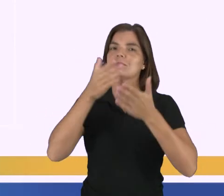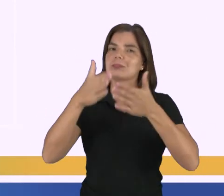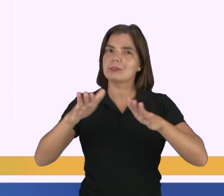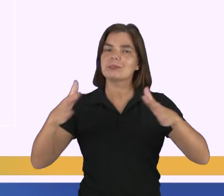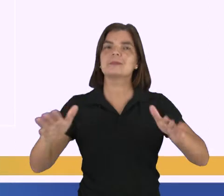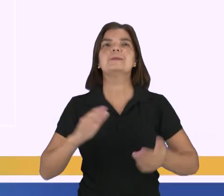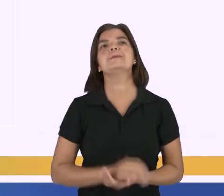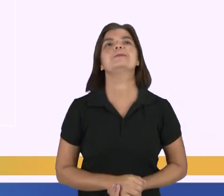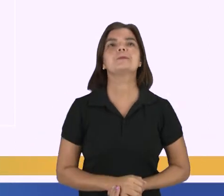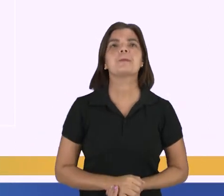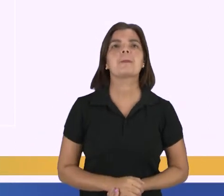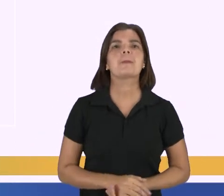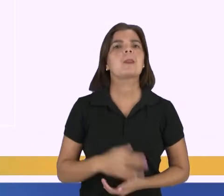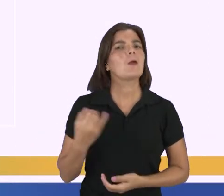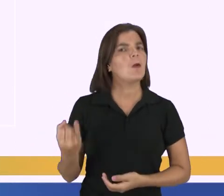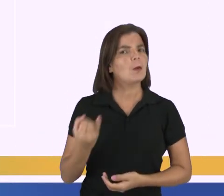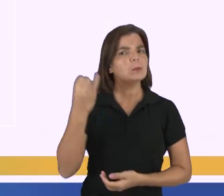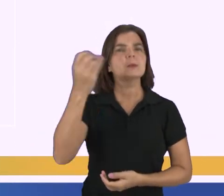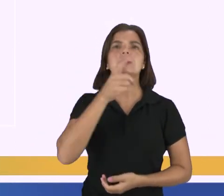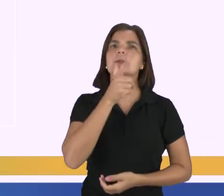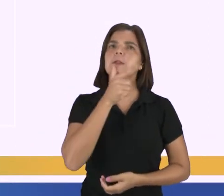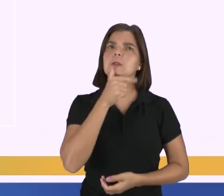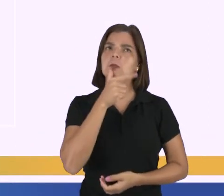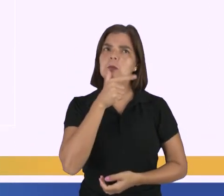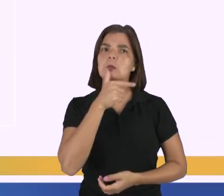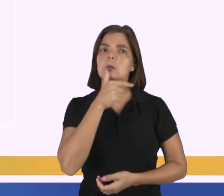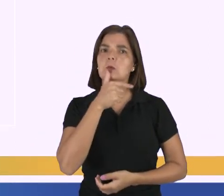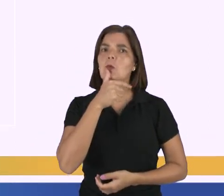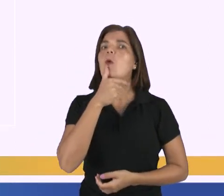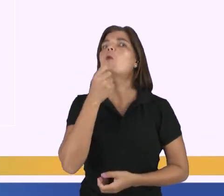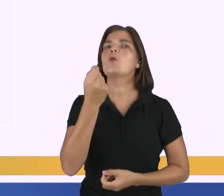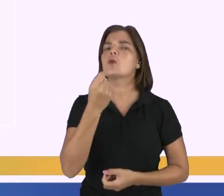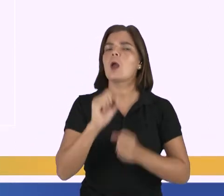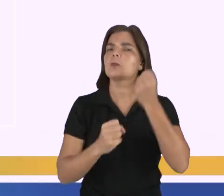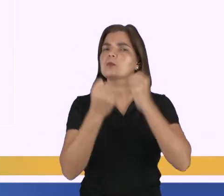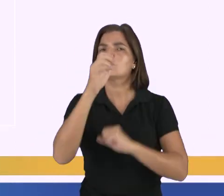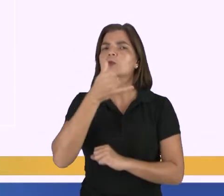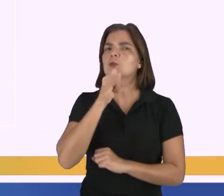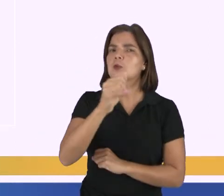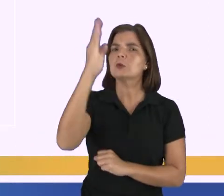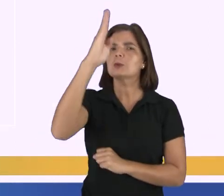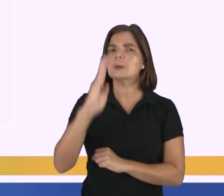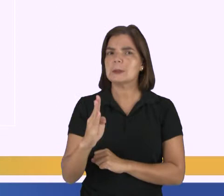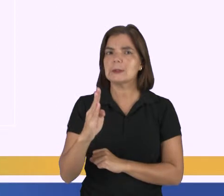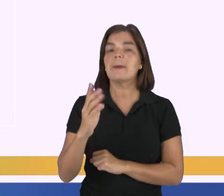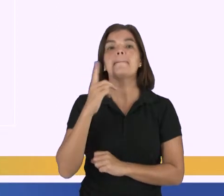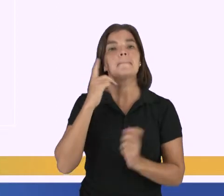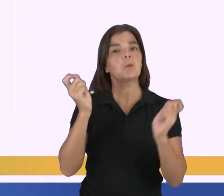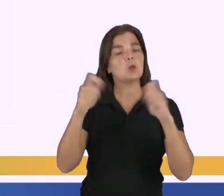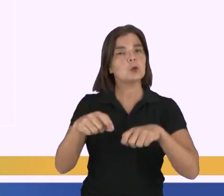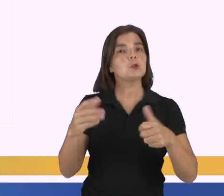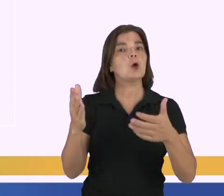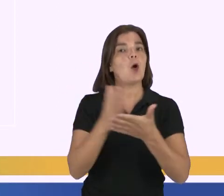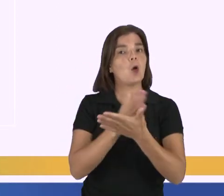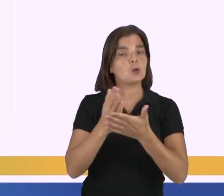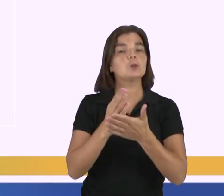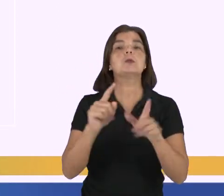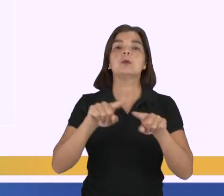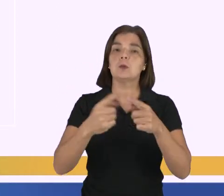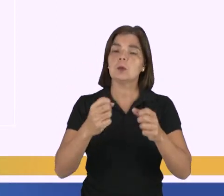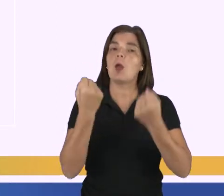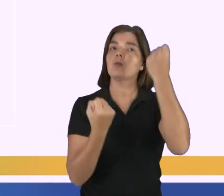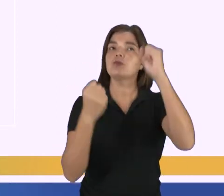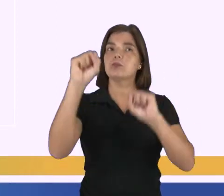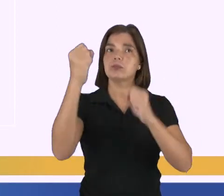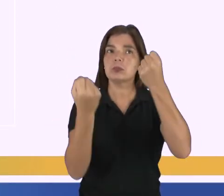aí. Quanto à importância das águas como fonte de energia no Brasil, podemos citar a usina